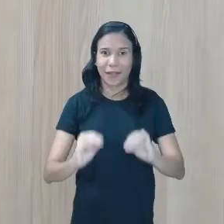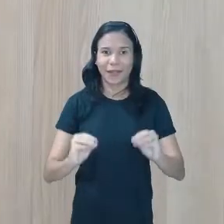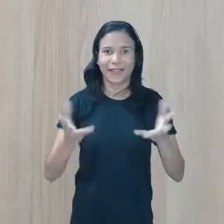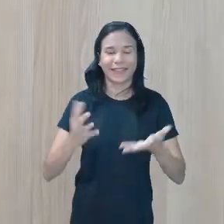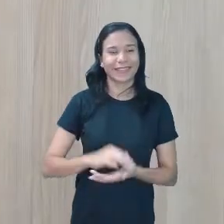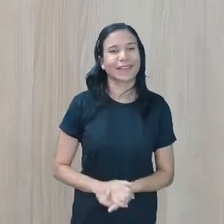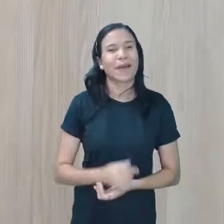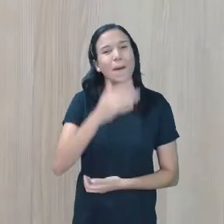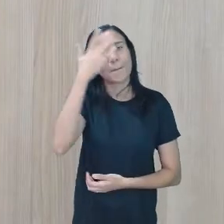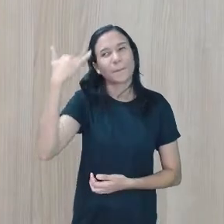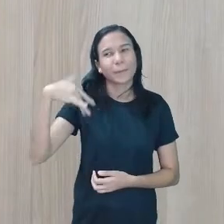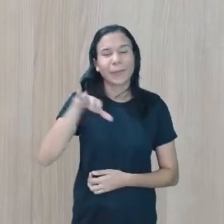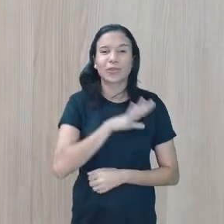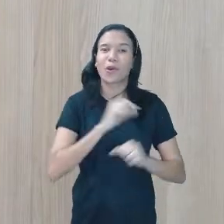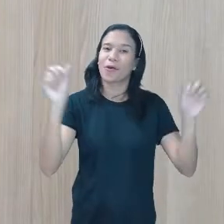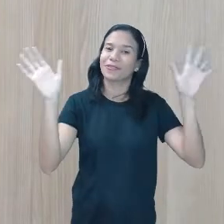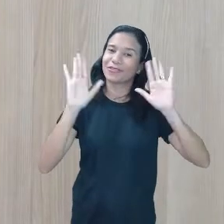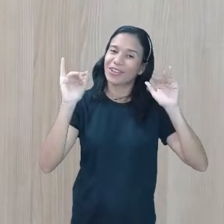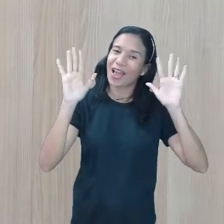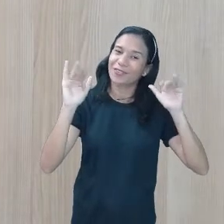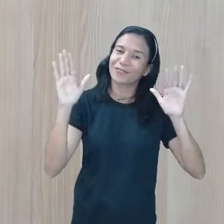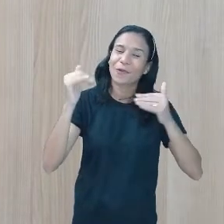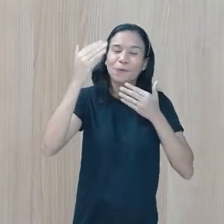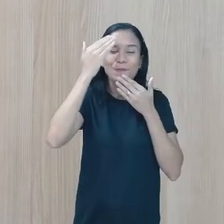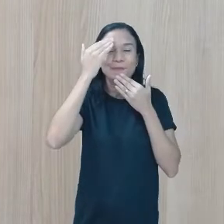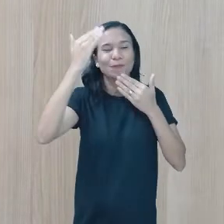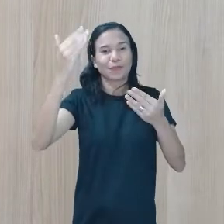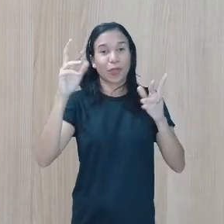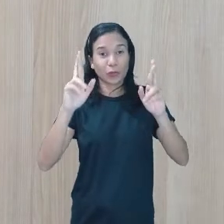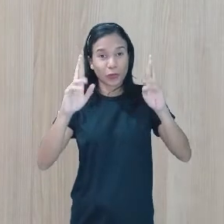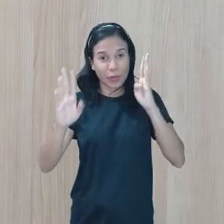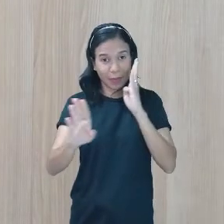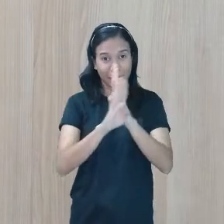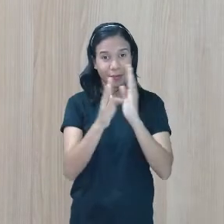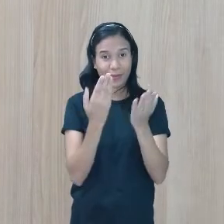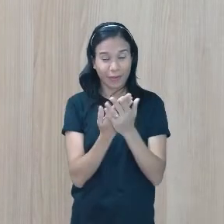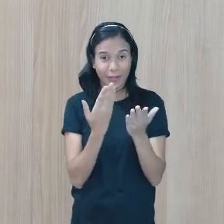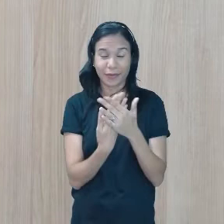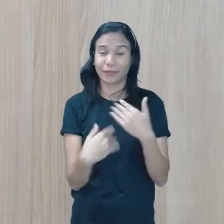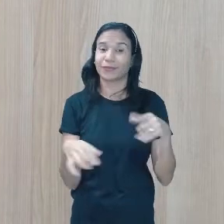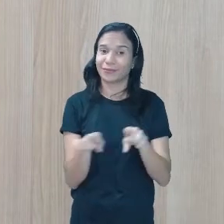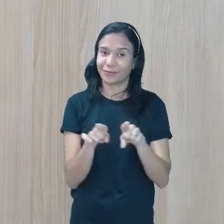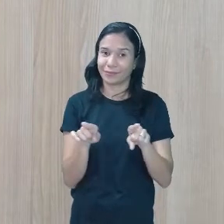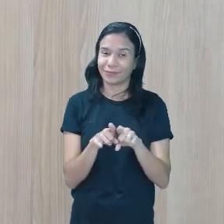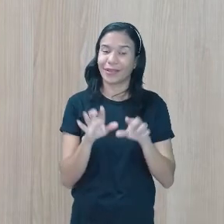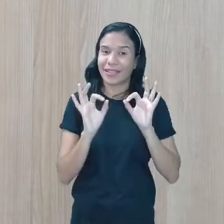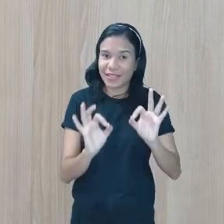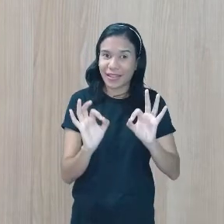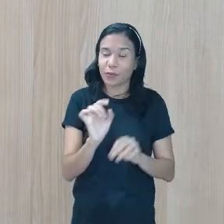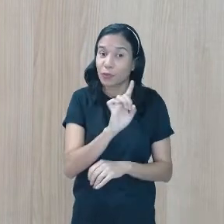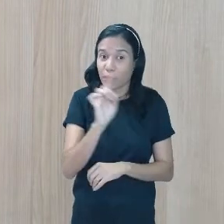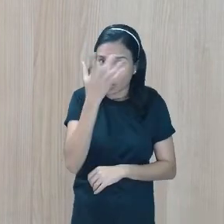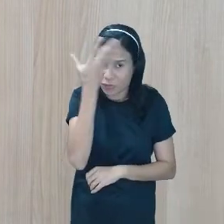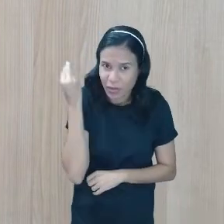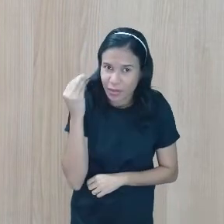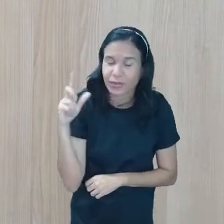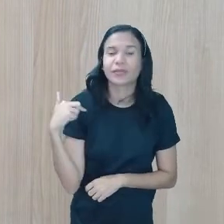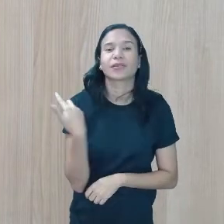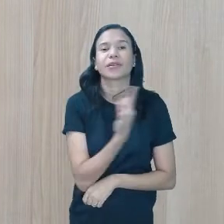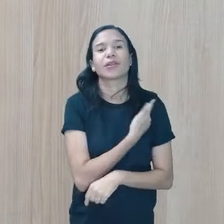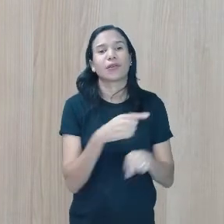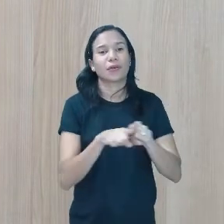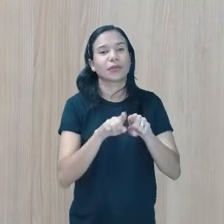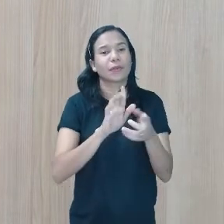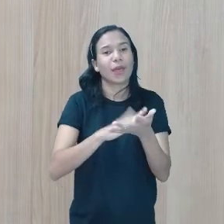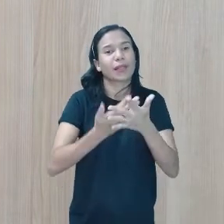tudo. Bem, pessoal, tchau, tchau. Muito obrigada. Esperamos vocês na nossa próxima aula também, viu? Não deixando de lembrar que nós estamos aí com